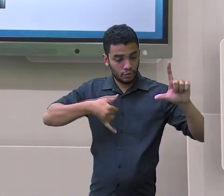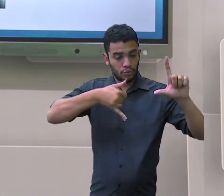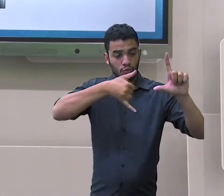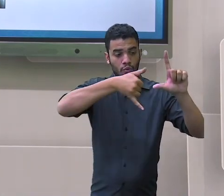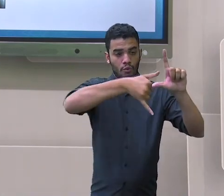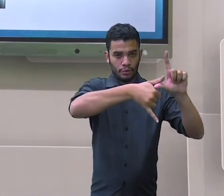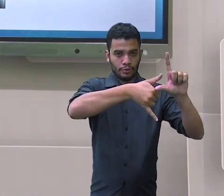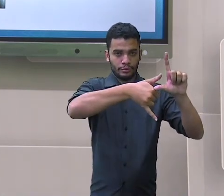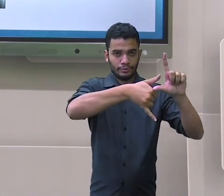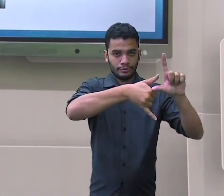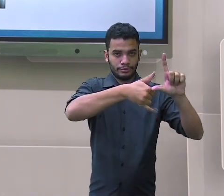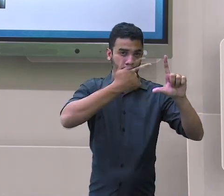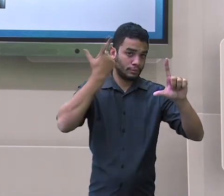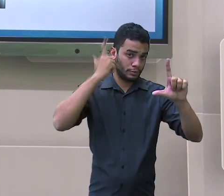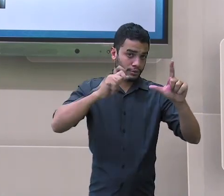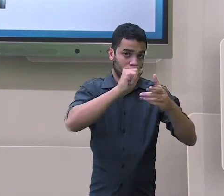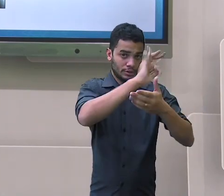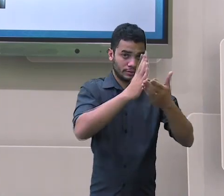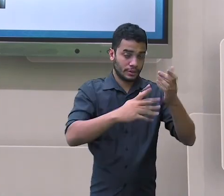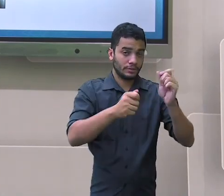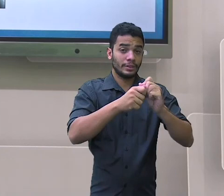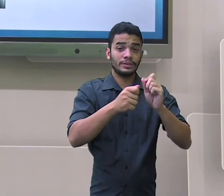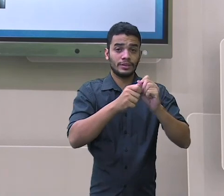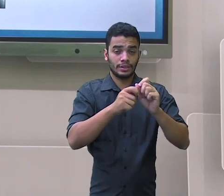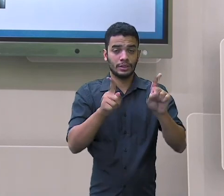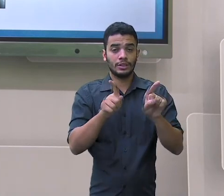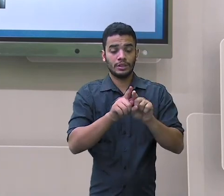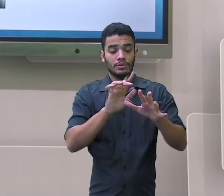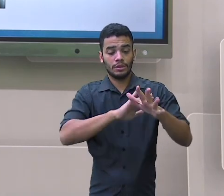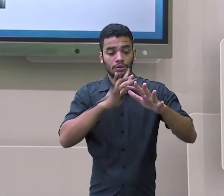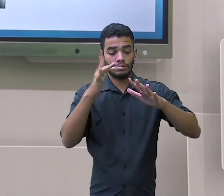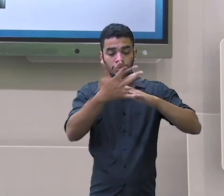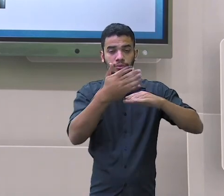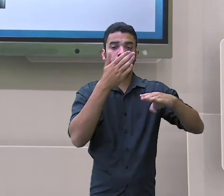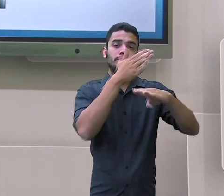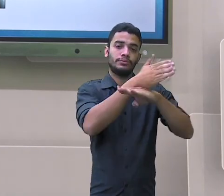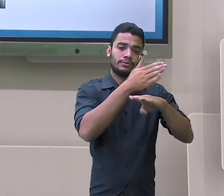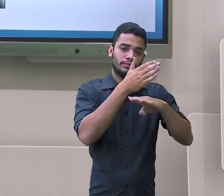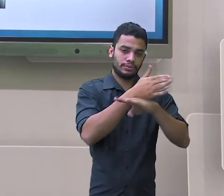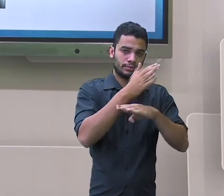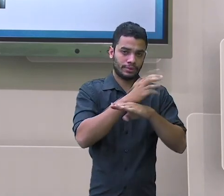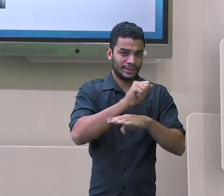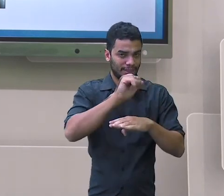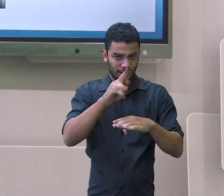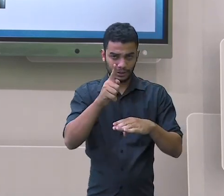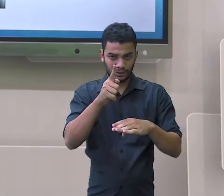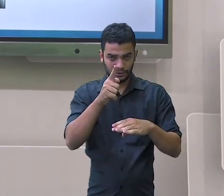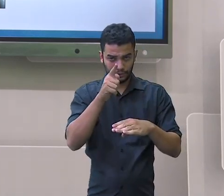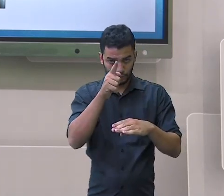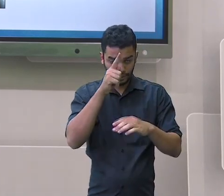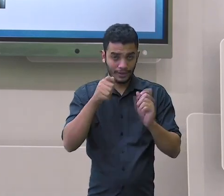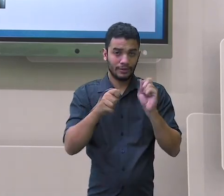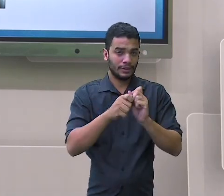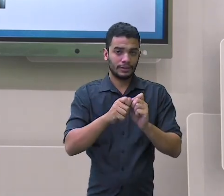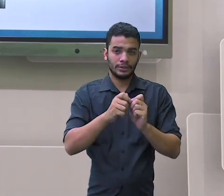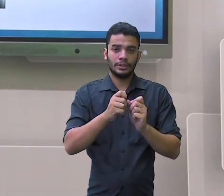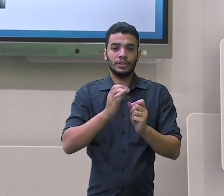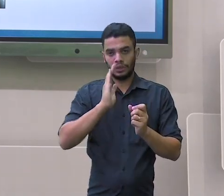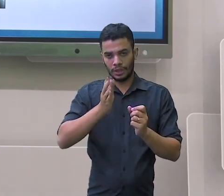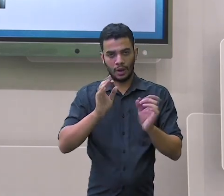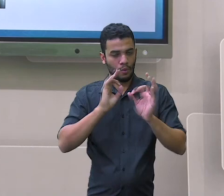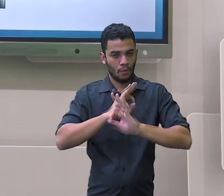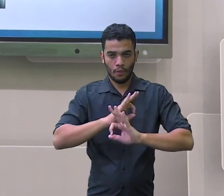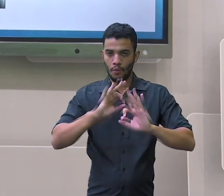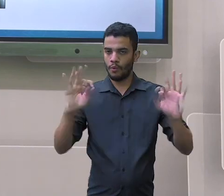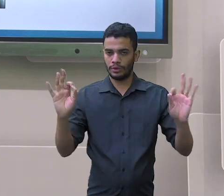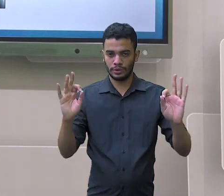tela. Também acesse as nossas redes sociais. Se você já o faz, continue, né? Se inscreva no nosso